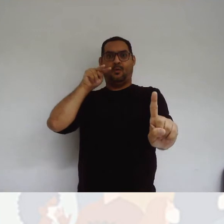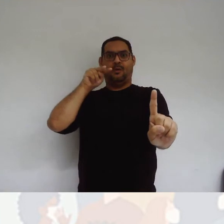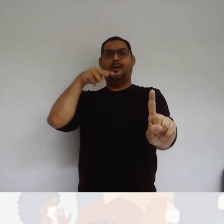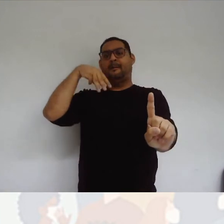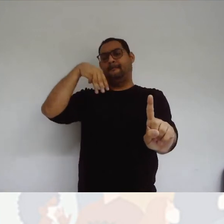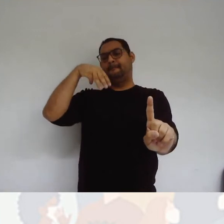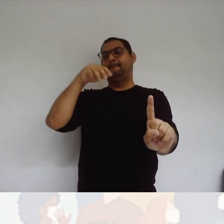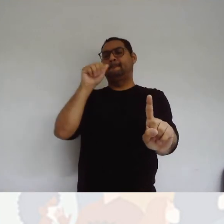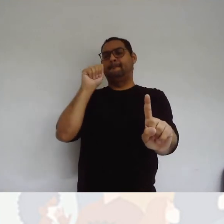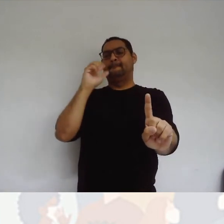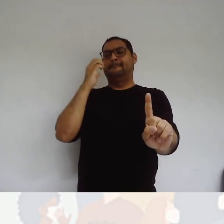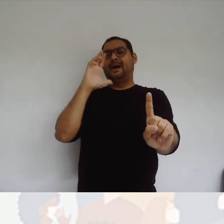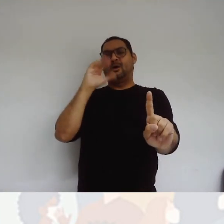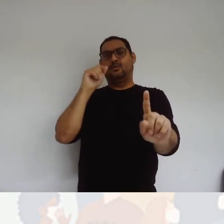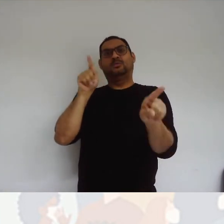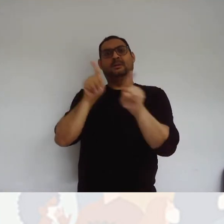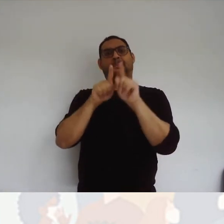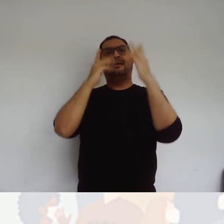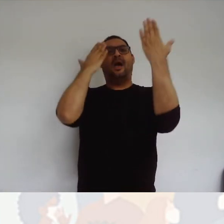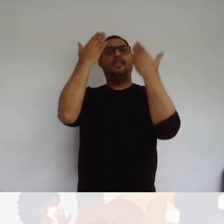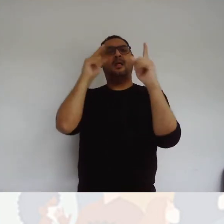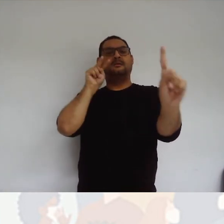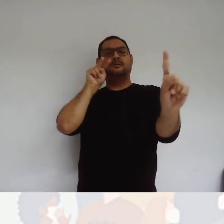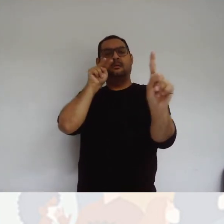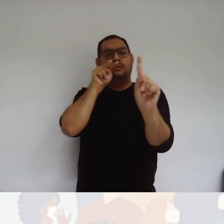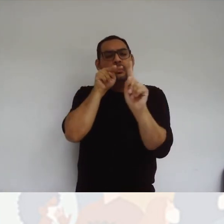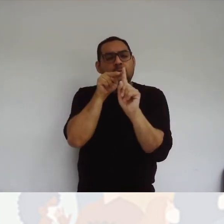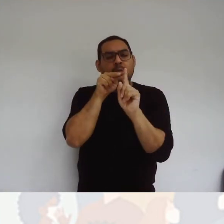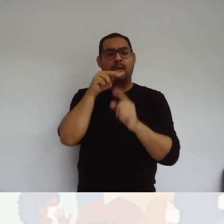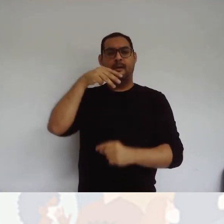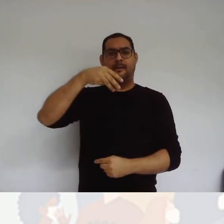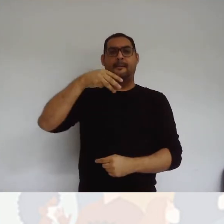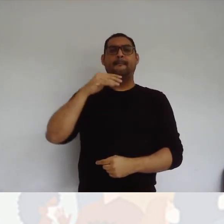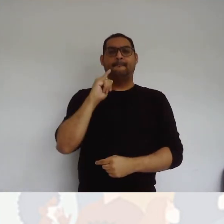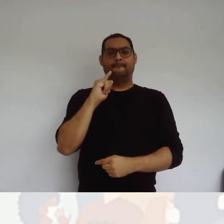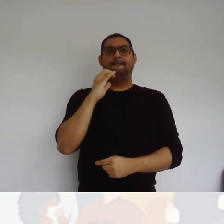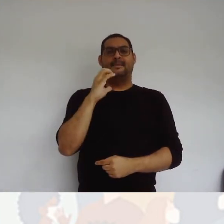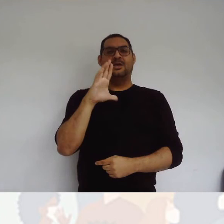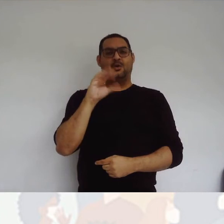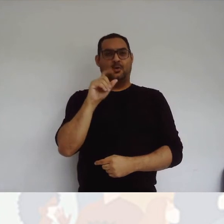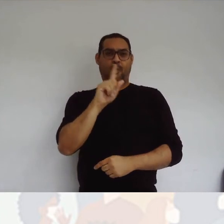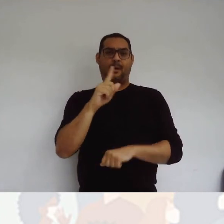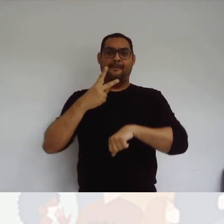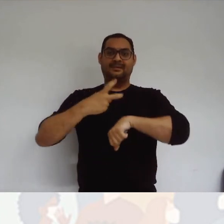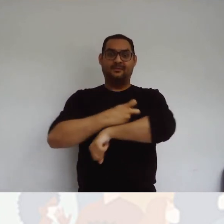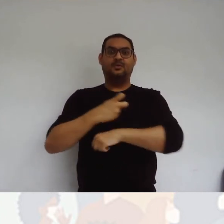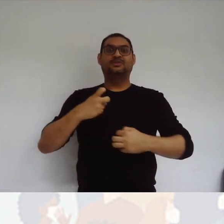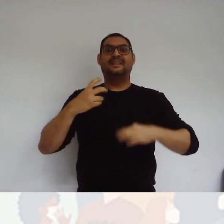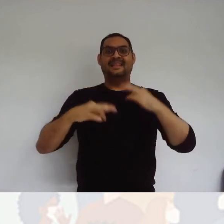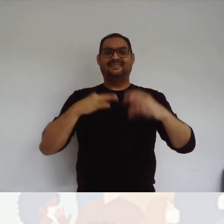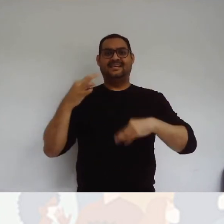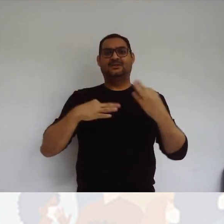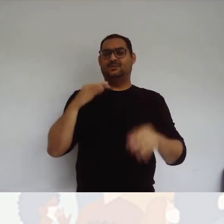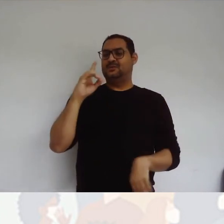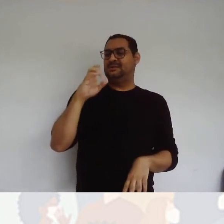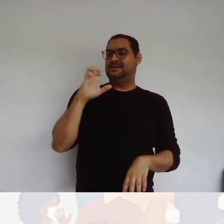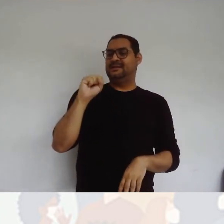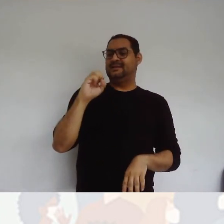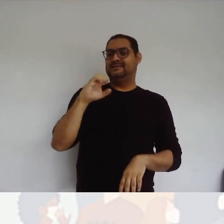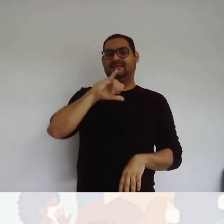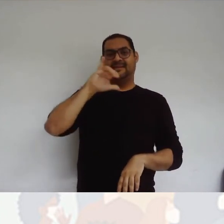das emoções, nessa geografia das emoções, né, dos afetos, dos desejos, pensar que é muito interessante, por